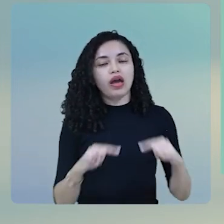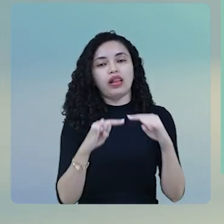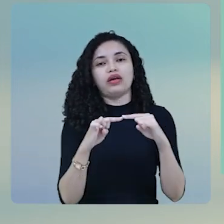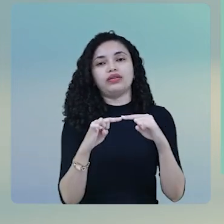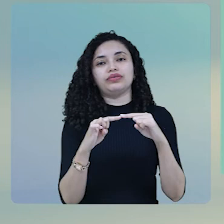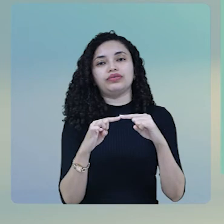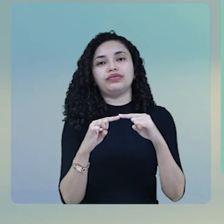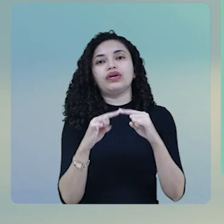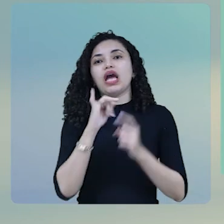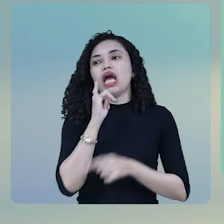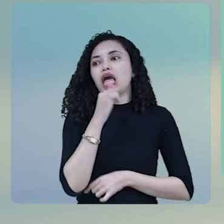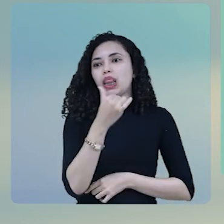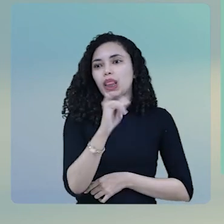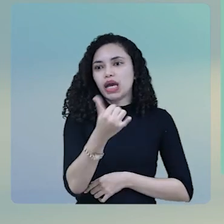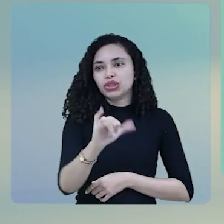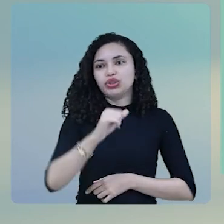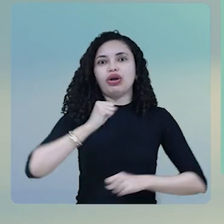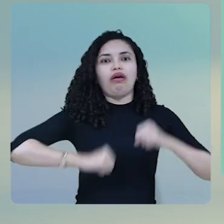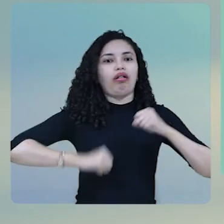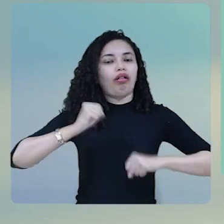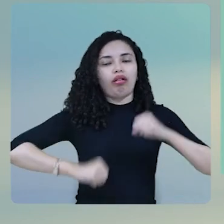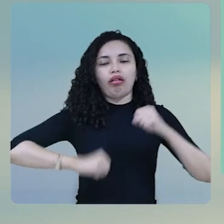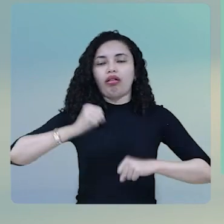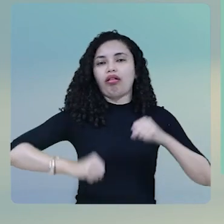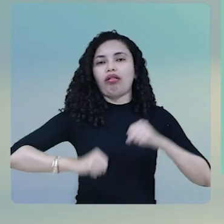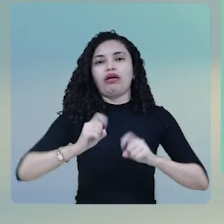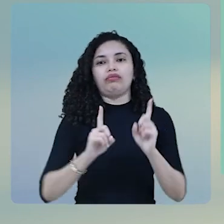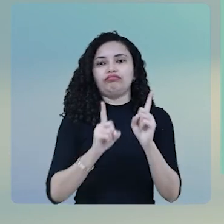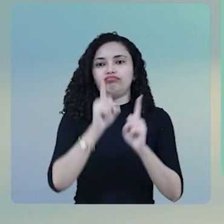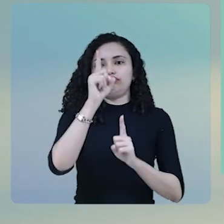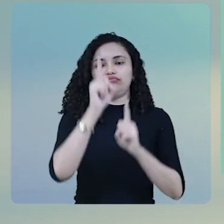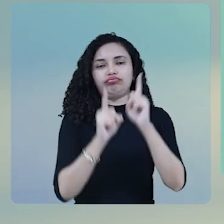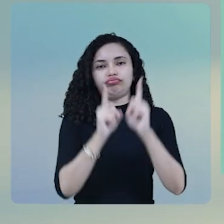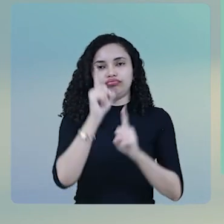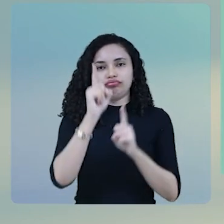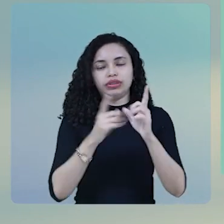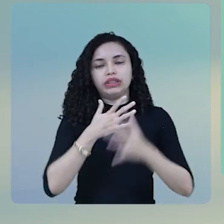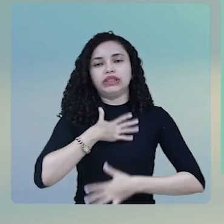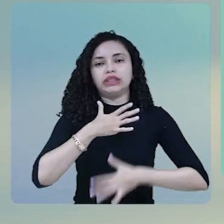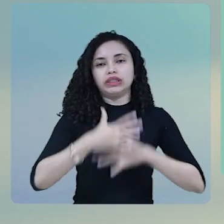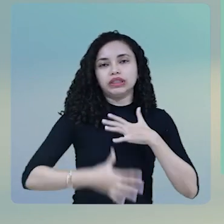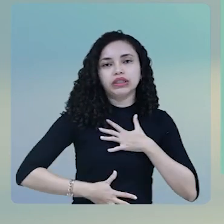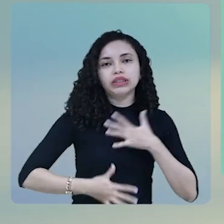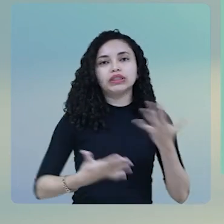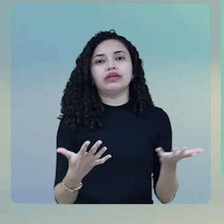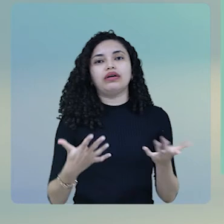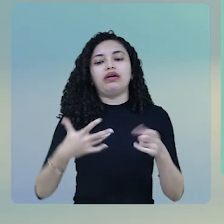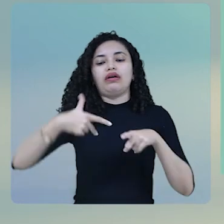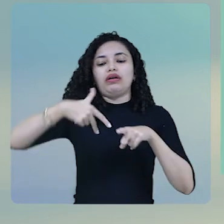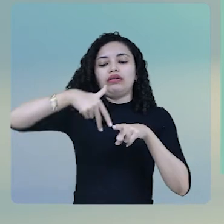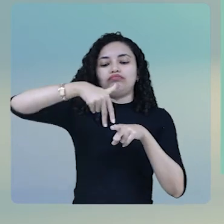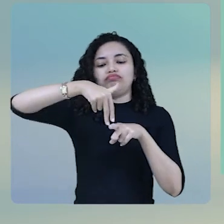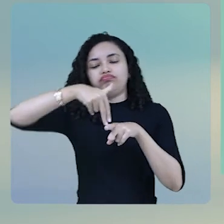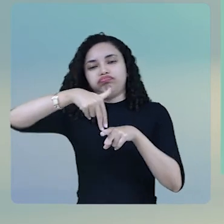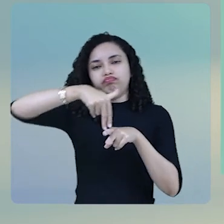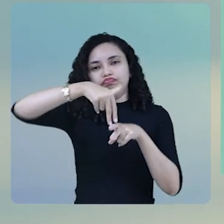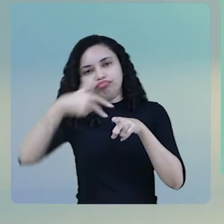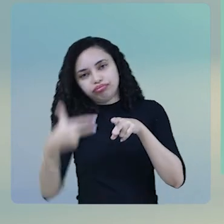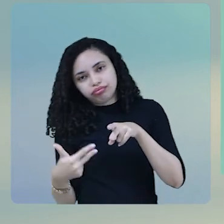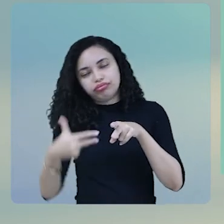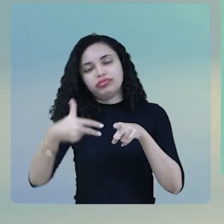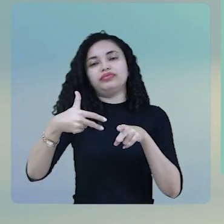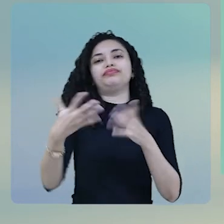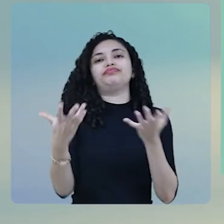movimento, muitas delas relacionadas aí ao nosso gasto energético, aos nossos níveis